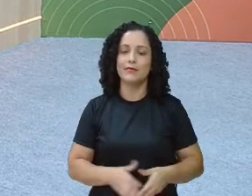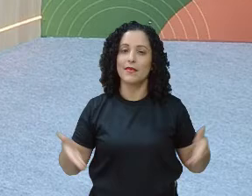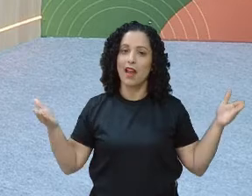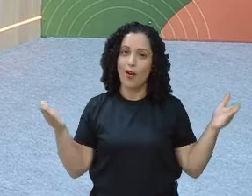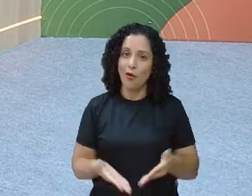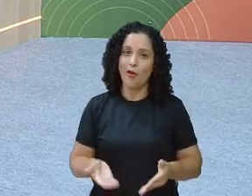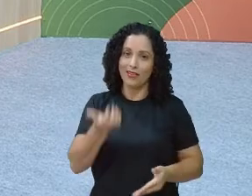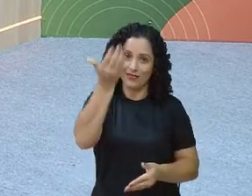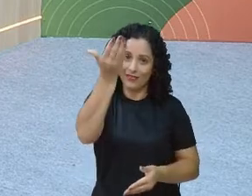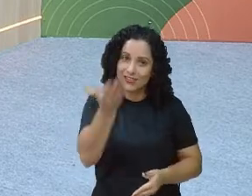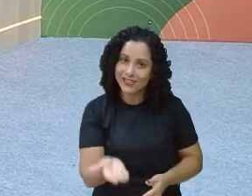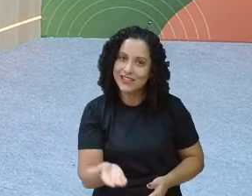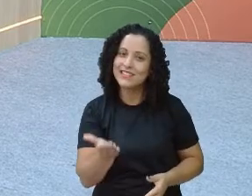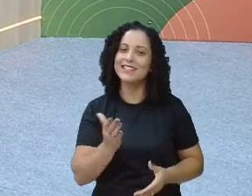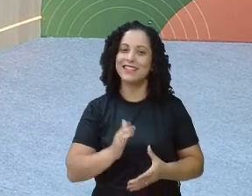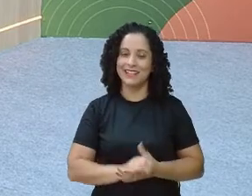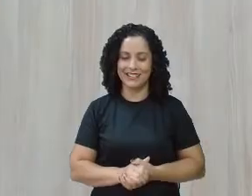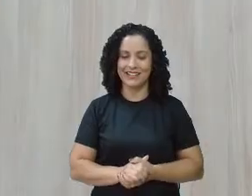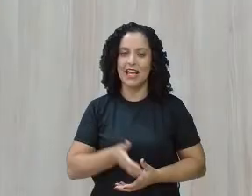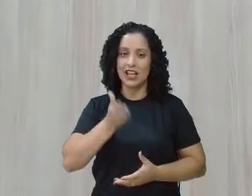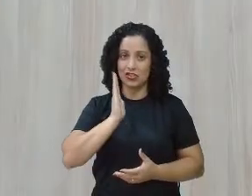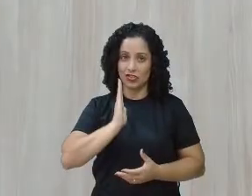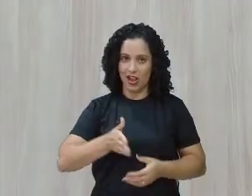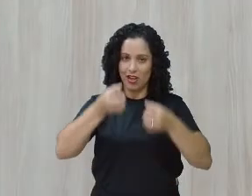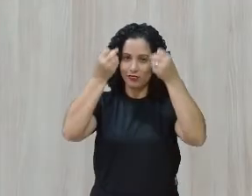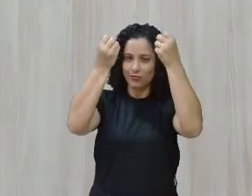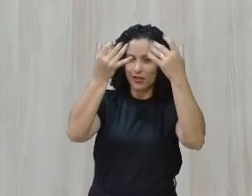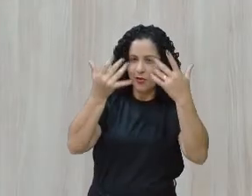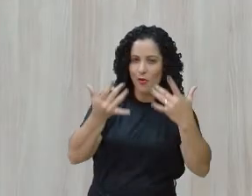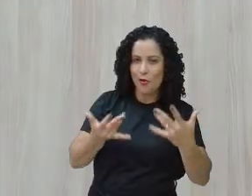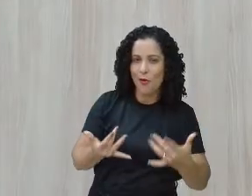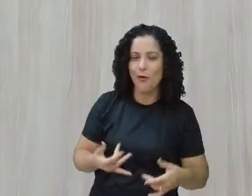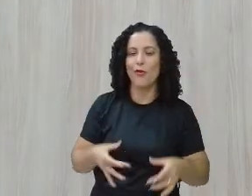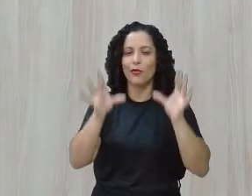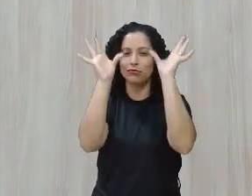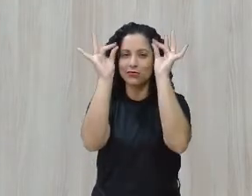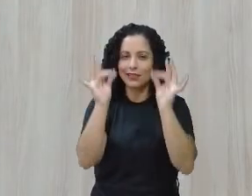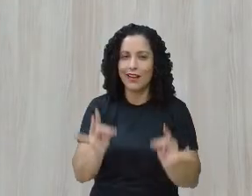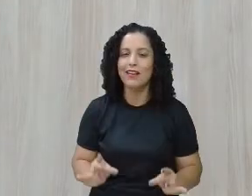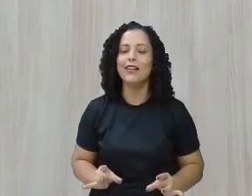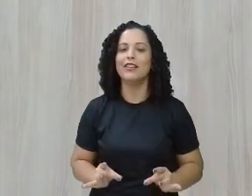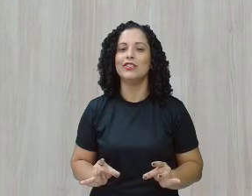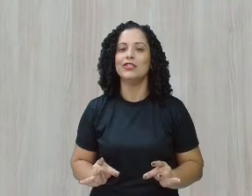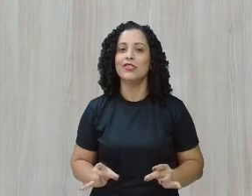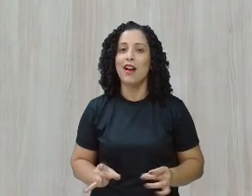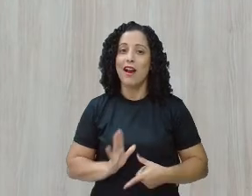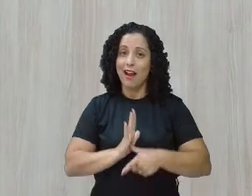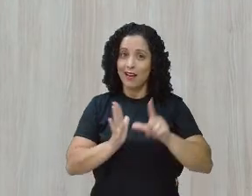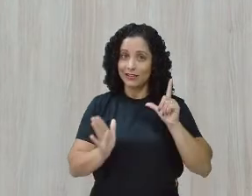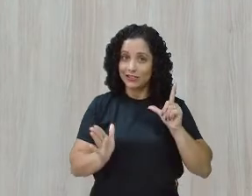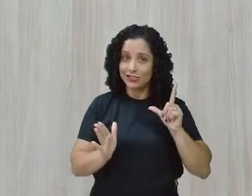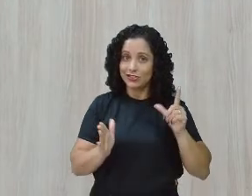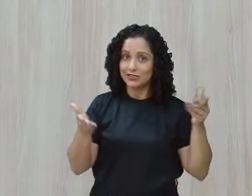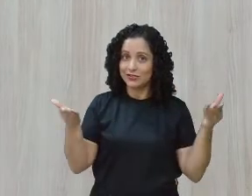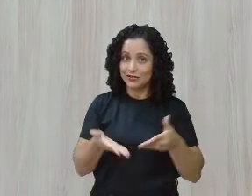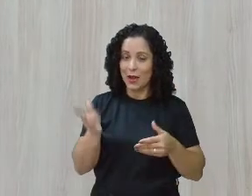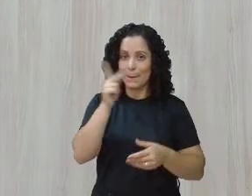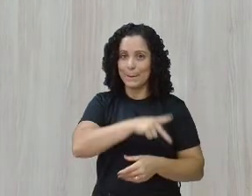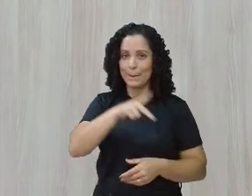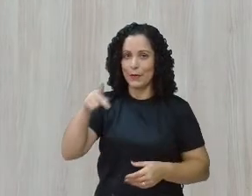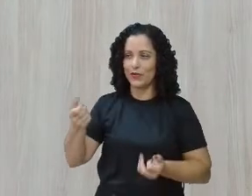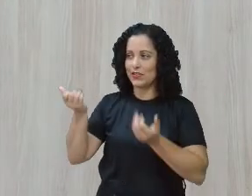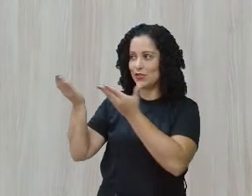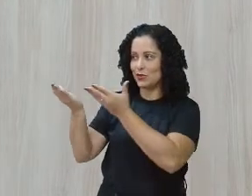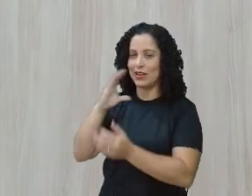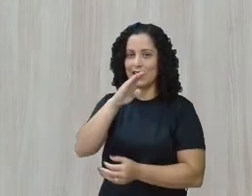Agora é a sua vez, agora que a gente já falou sobre tudo. Antes de ir para a interação, a professora Camille quer fazer um